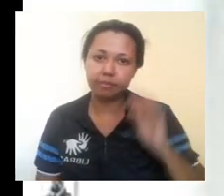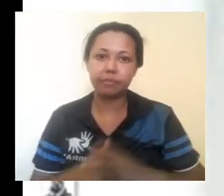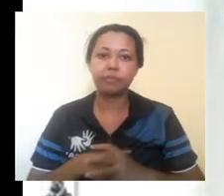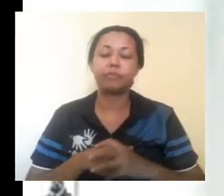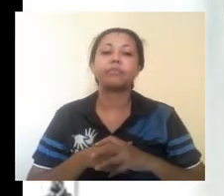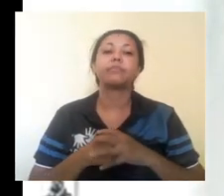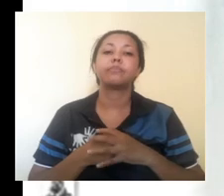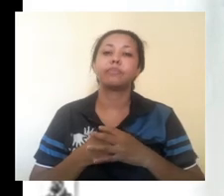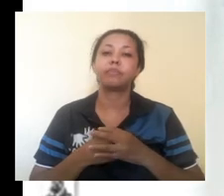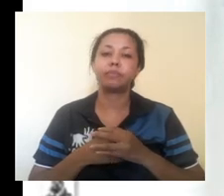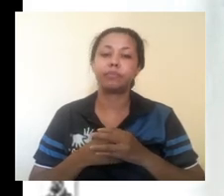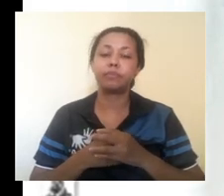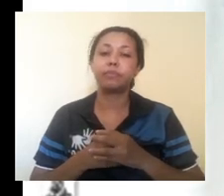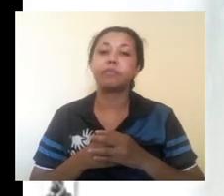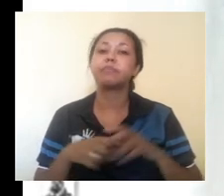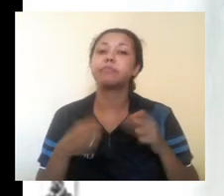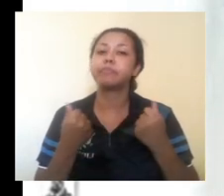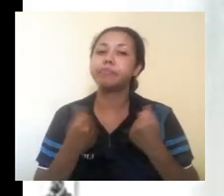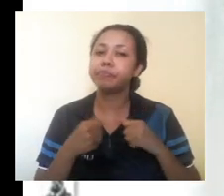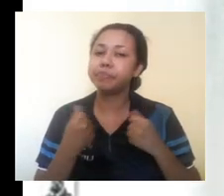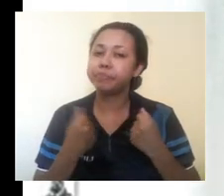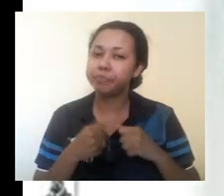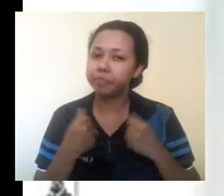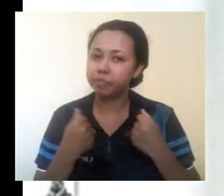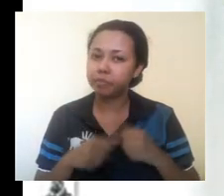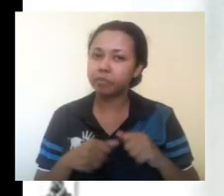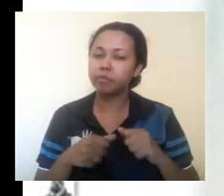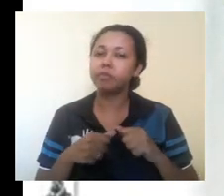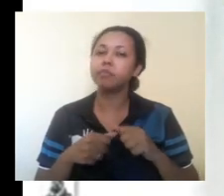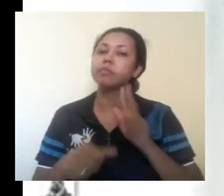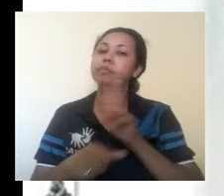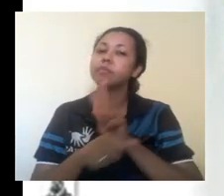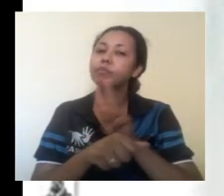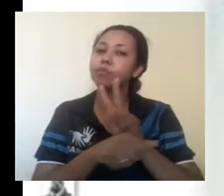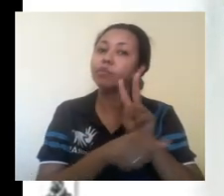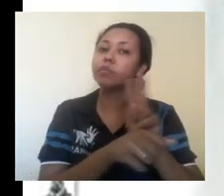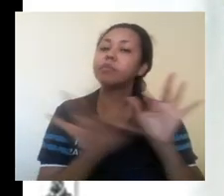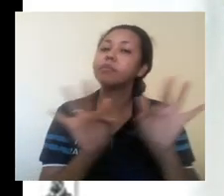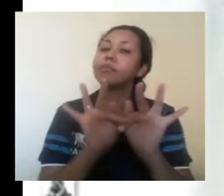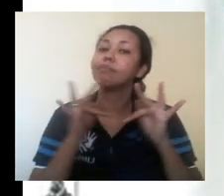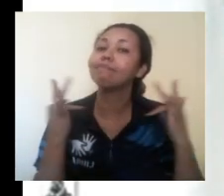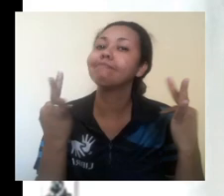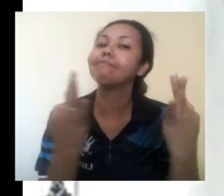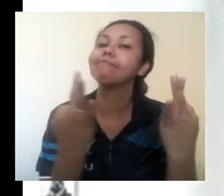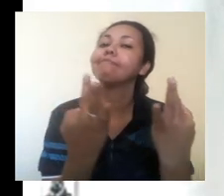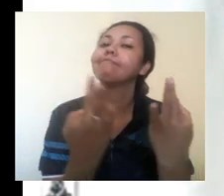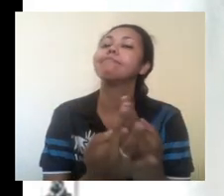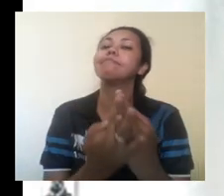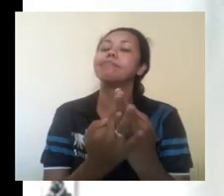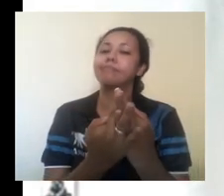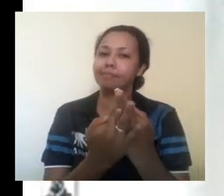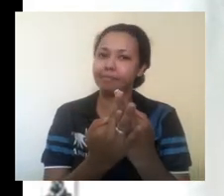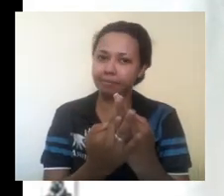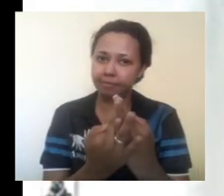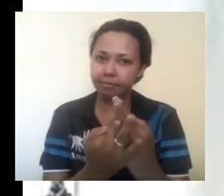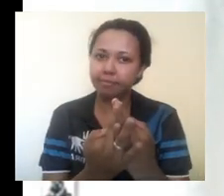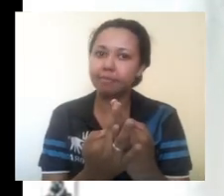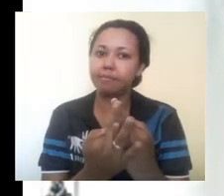Acho que a palavra melhor é essa, do ministério que o Senhor te deu, que é a família e o seu marido, para satisfazer